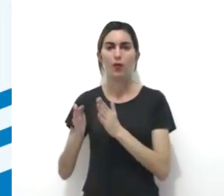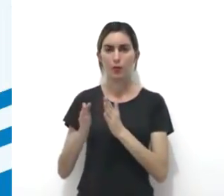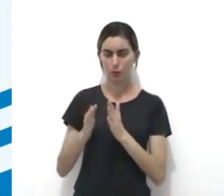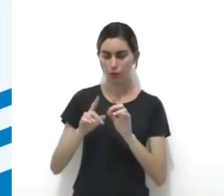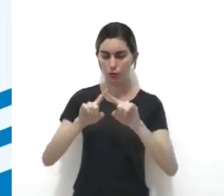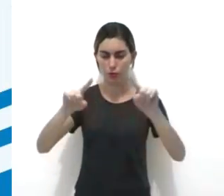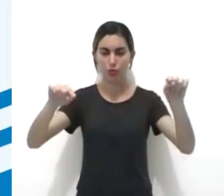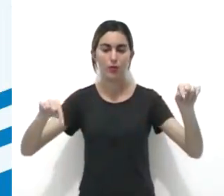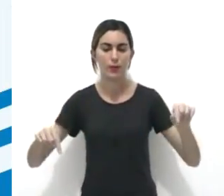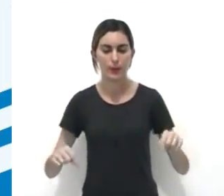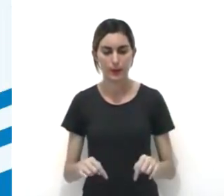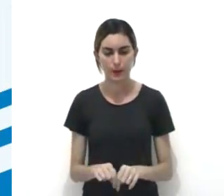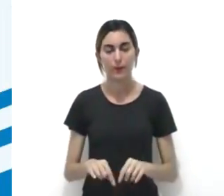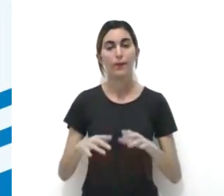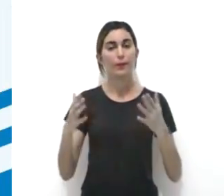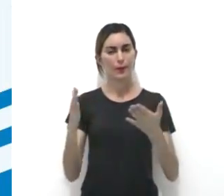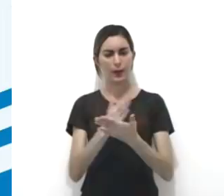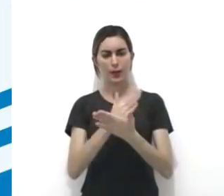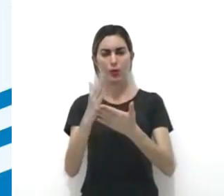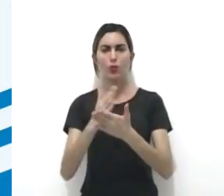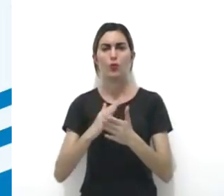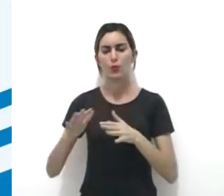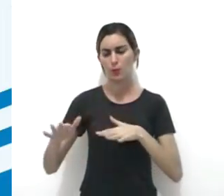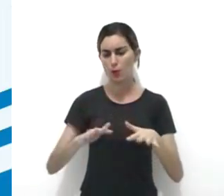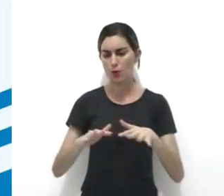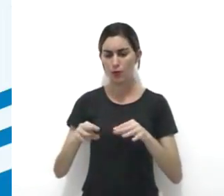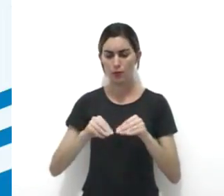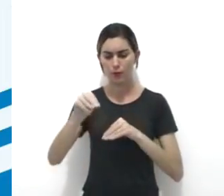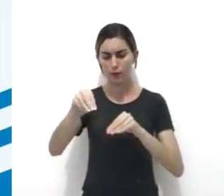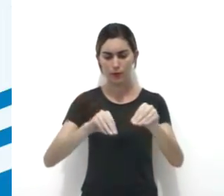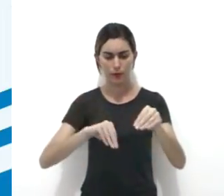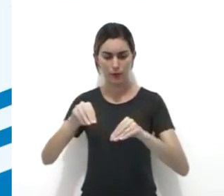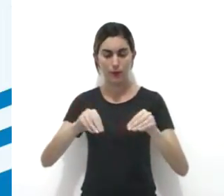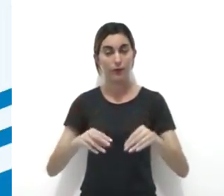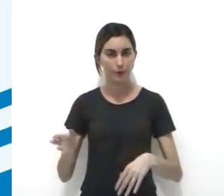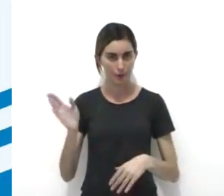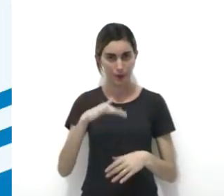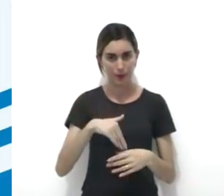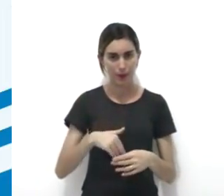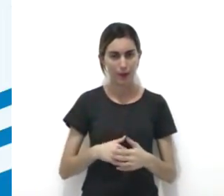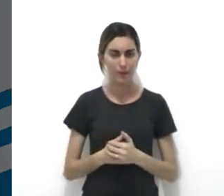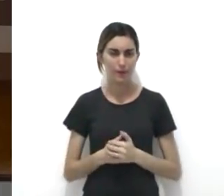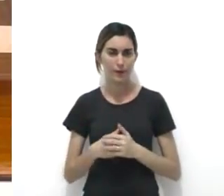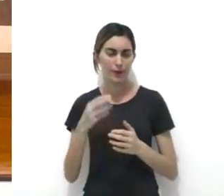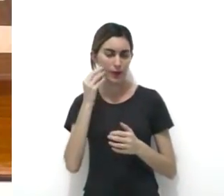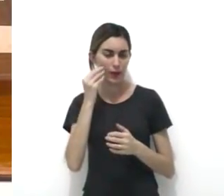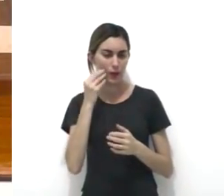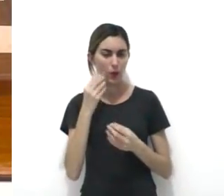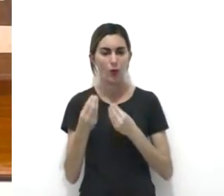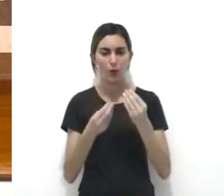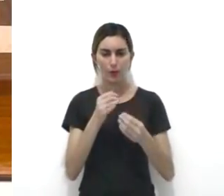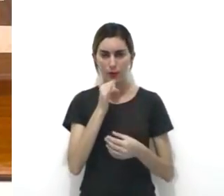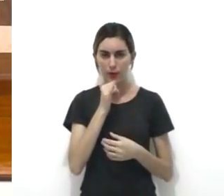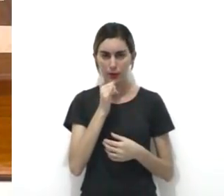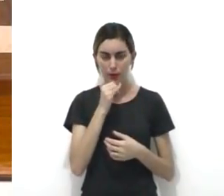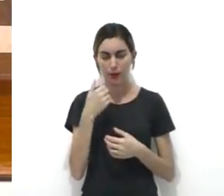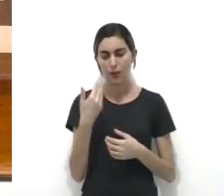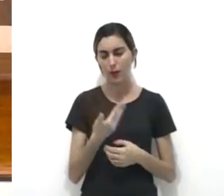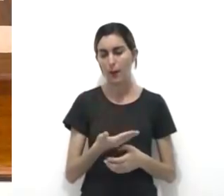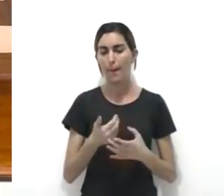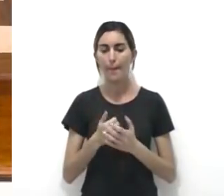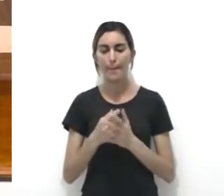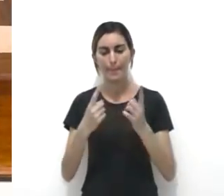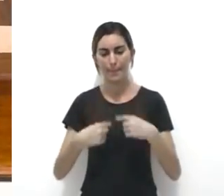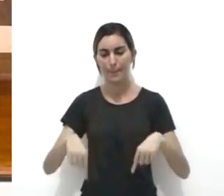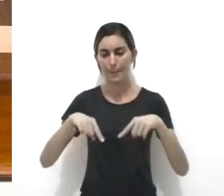um tabuleiro de xadrez, tá? E alguns movimentos de algumas peças. Vamos lá? Então, como vocês estão